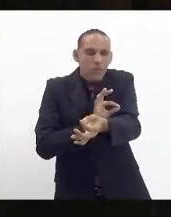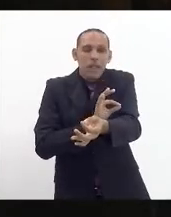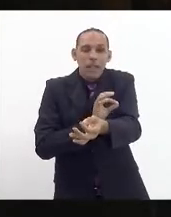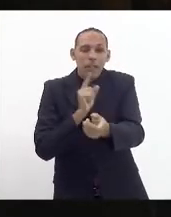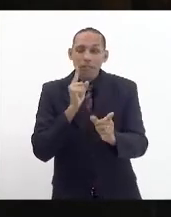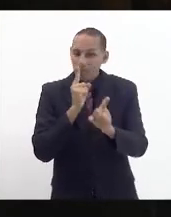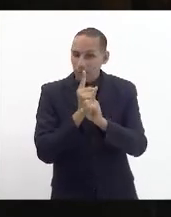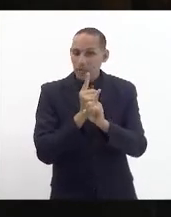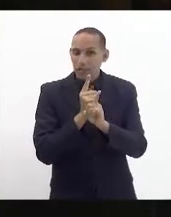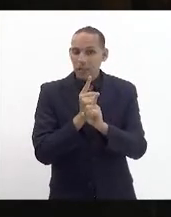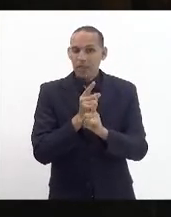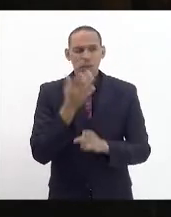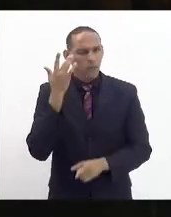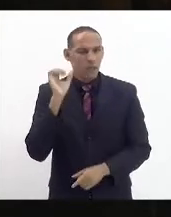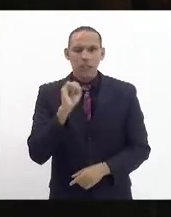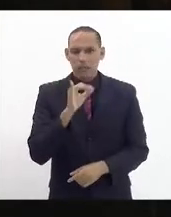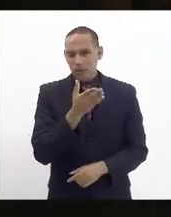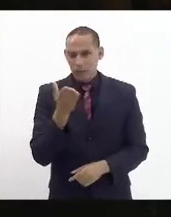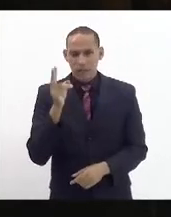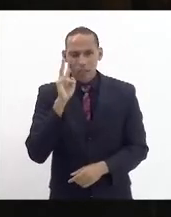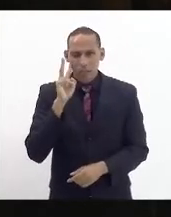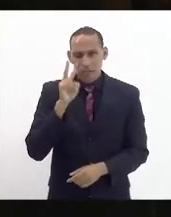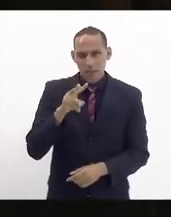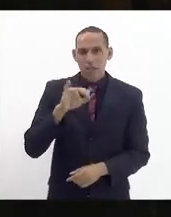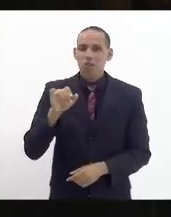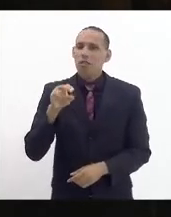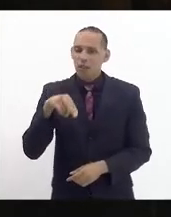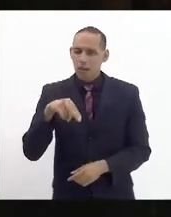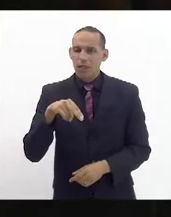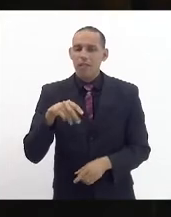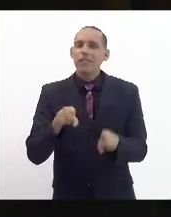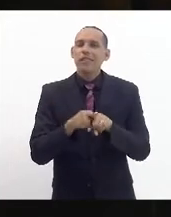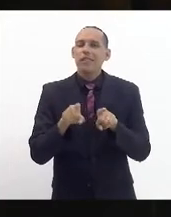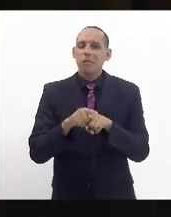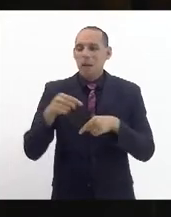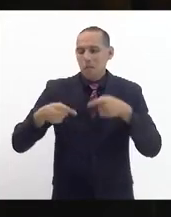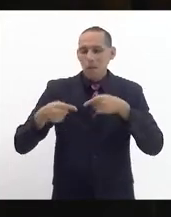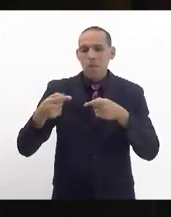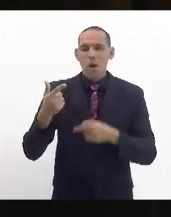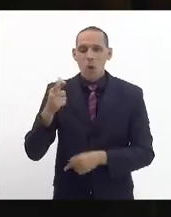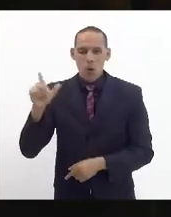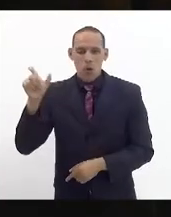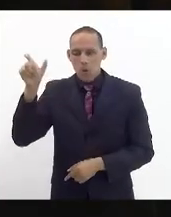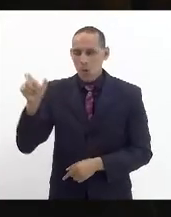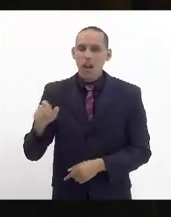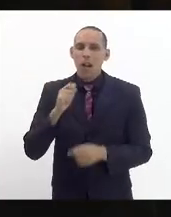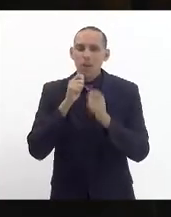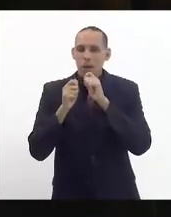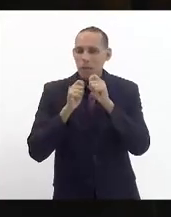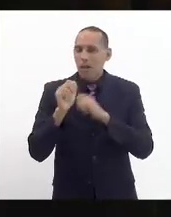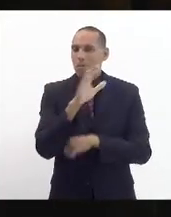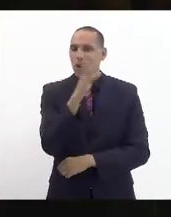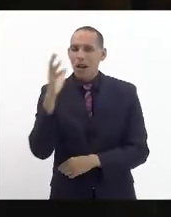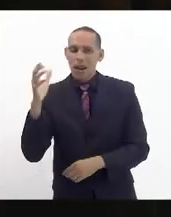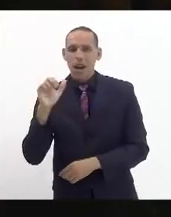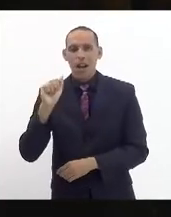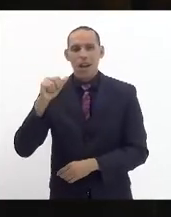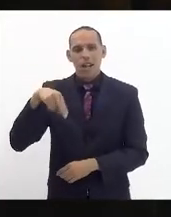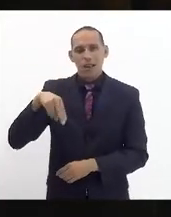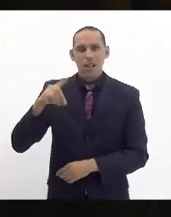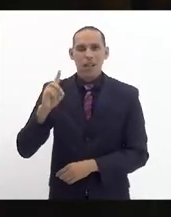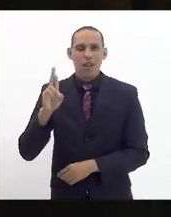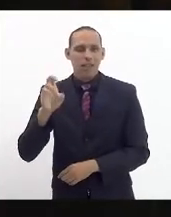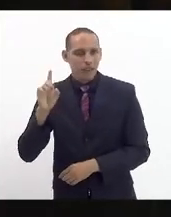vocês puderam acompanhar. Quem trouxe também esse debate é o jornalista ambiental André